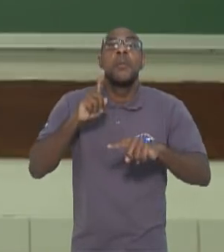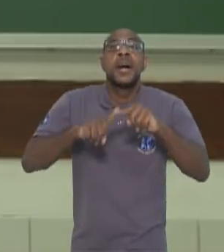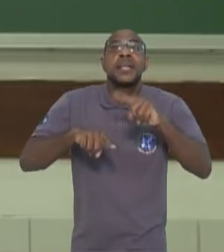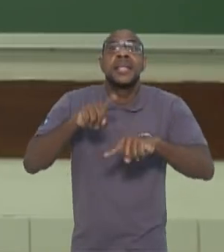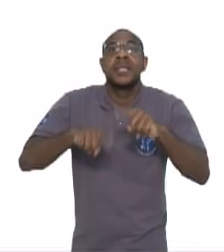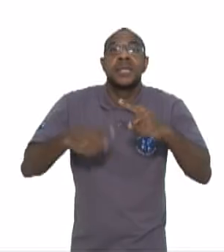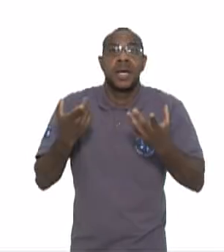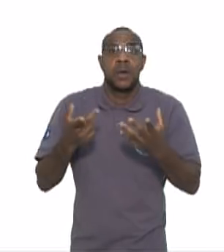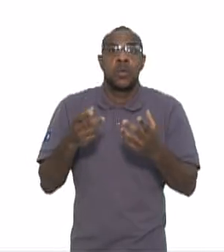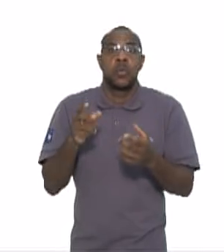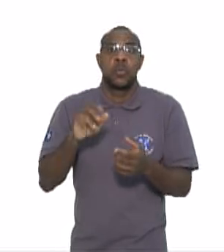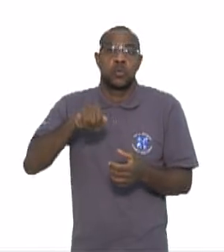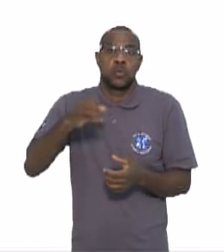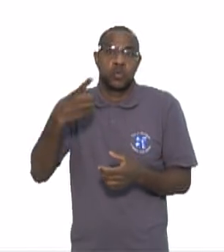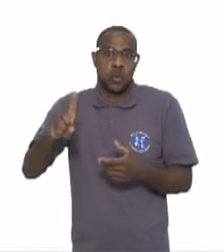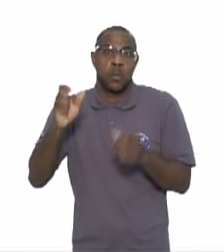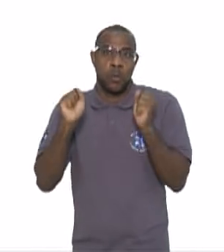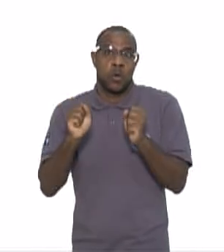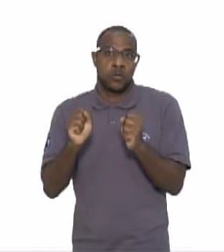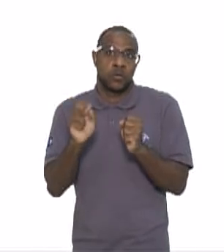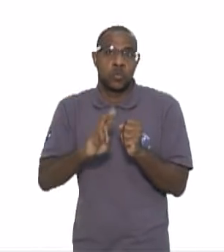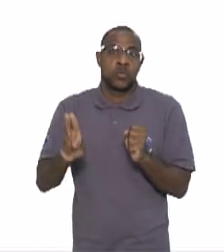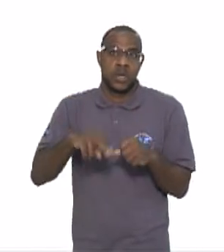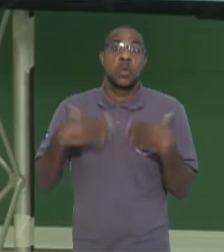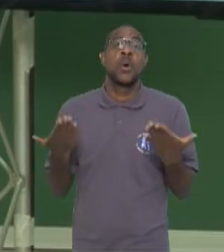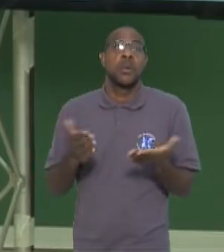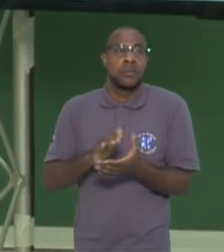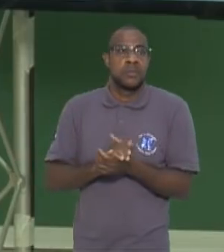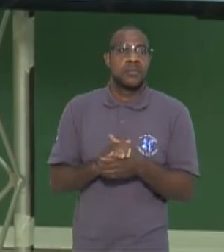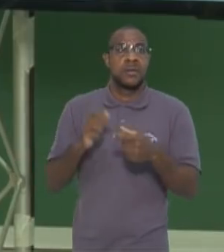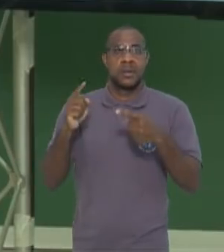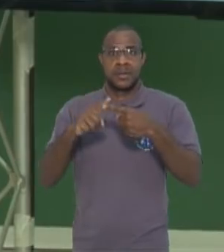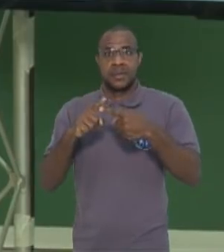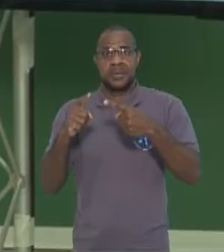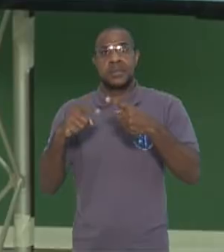utilizar? João pode utilizar a argila, já que ele quer modelar, né?